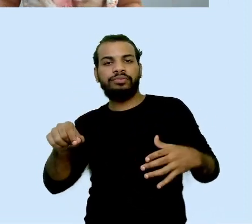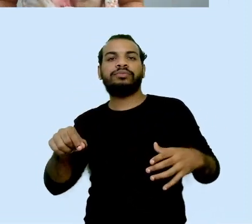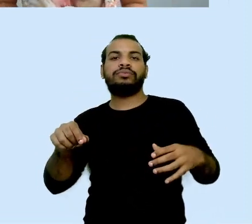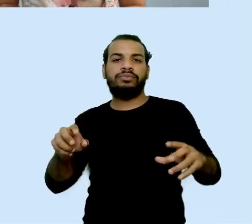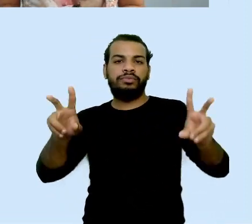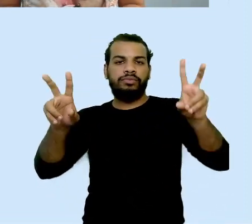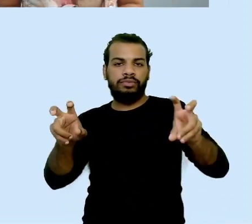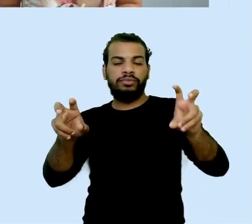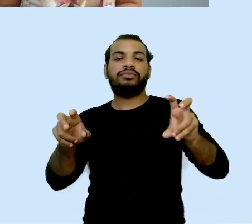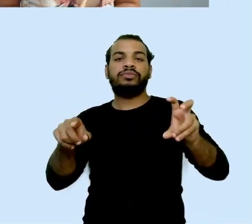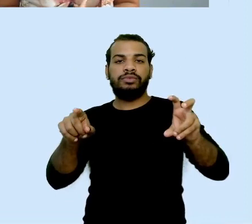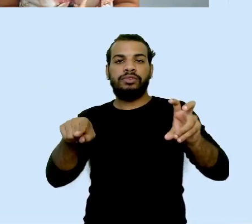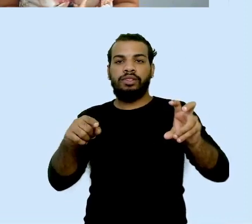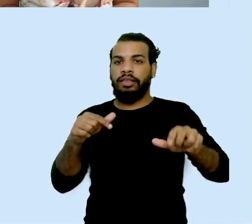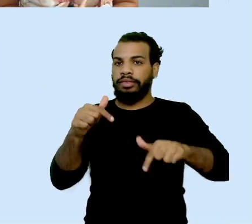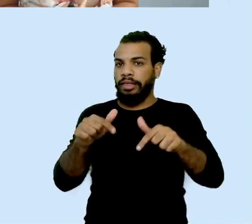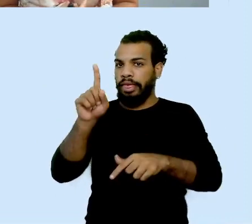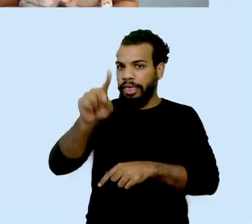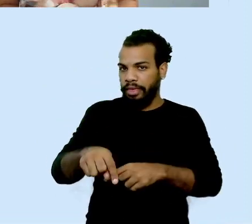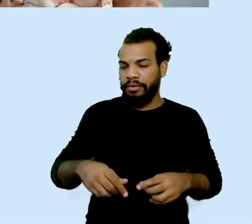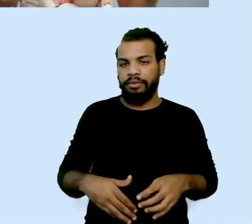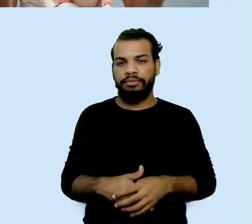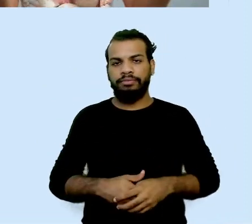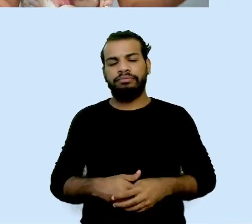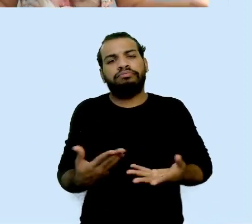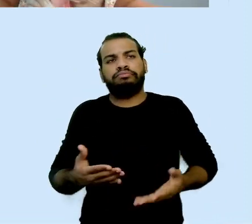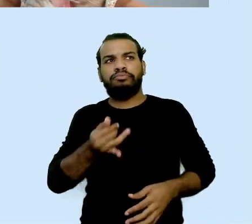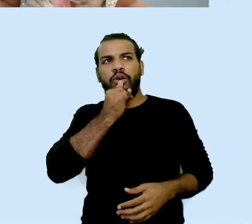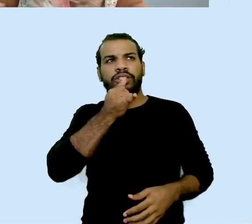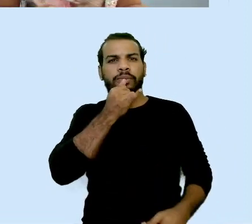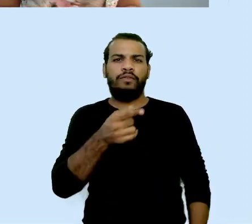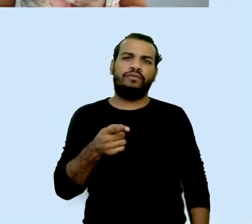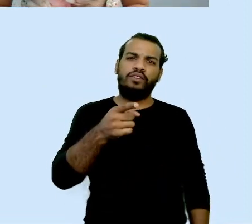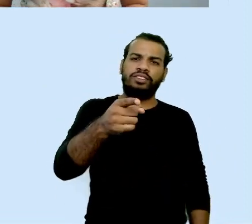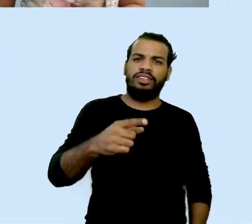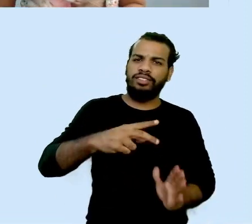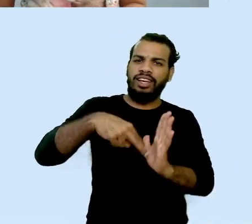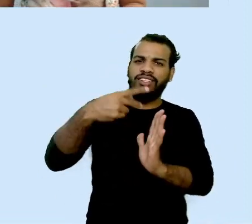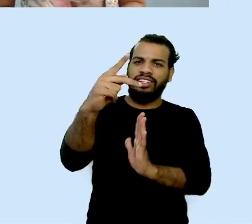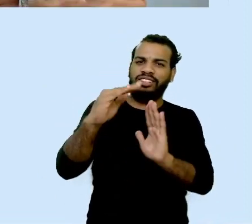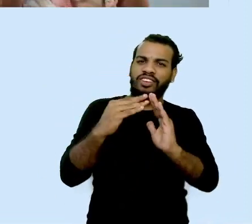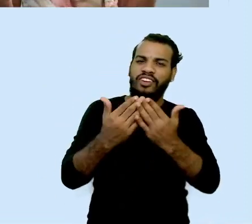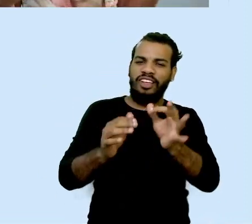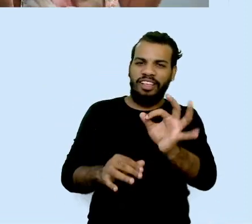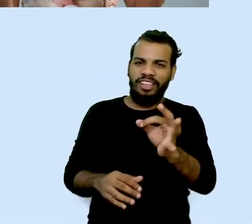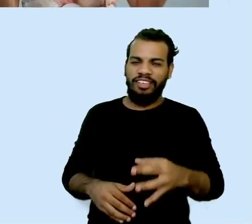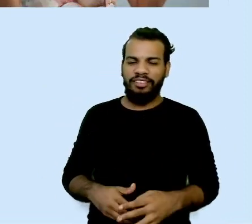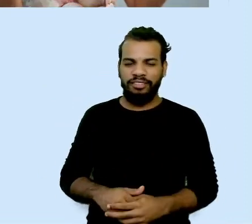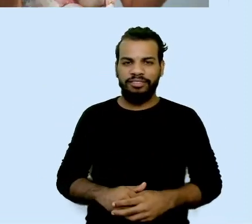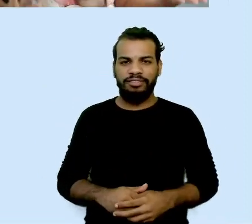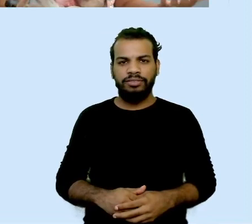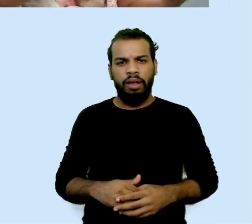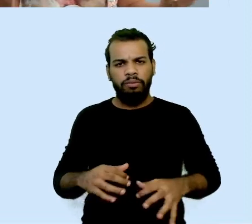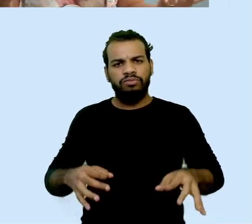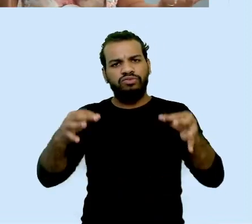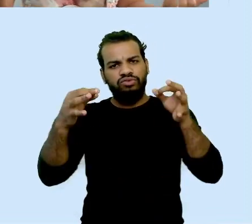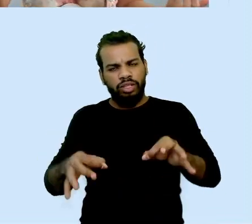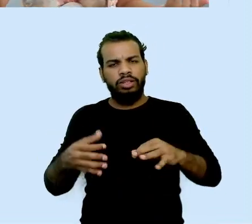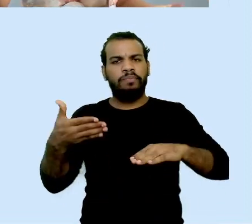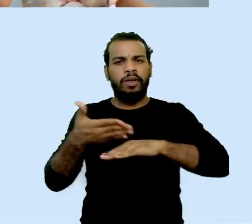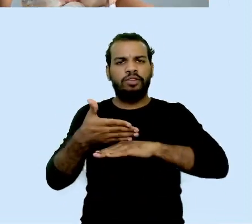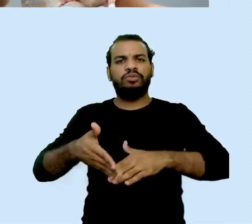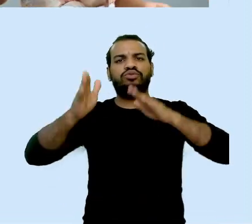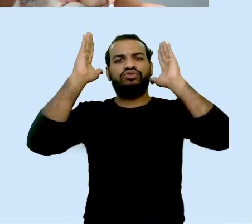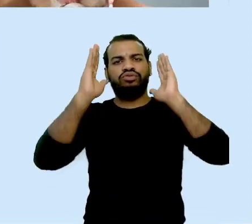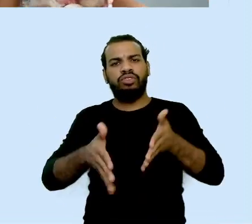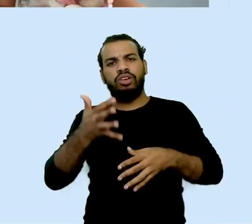temática que quer trabalhar. É como você faz dança na sua escola. Tenho certeza que já participou ou já